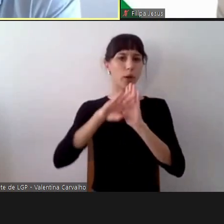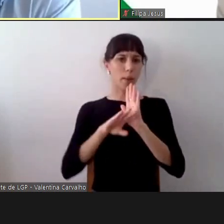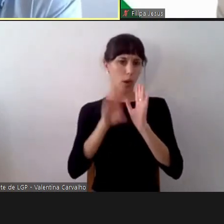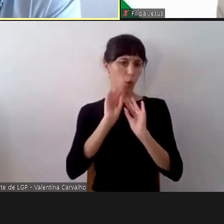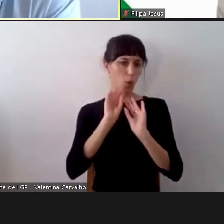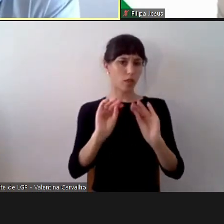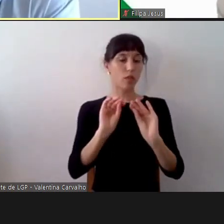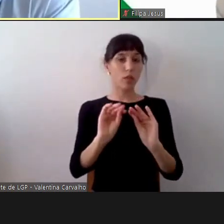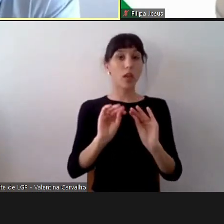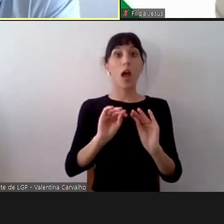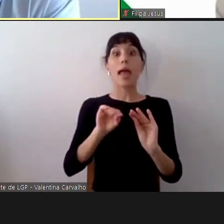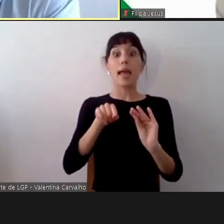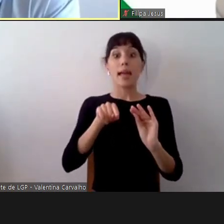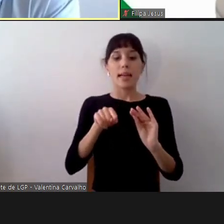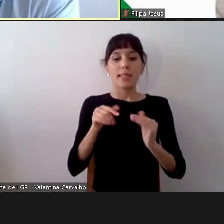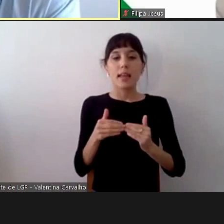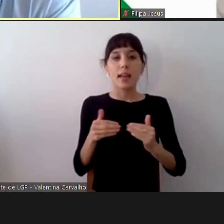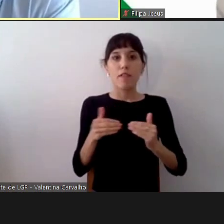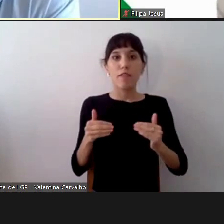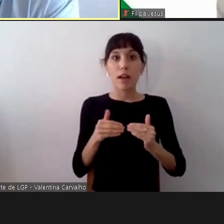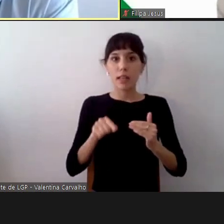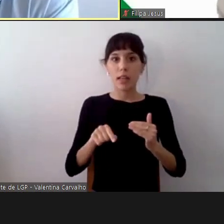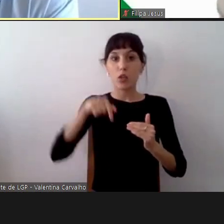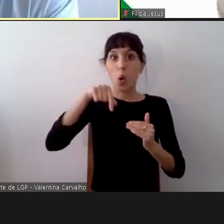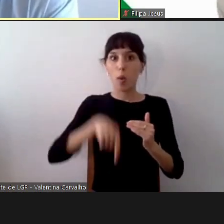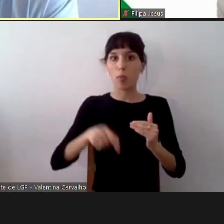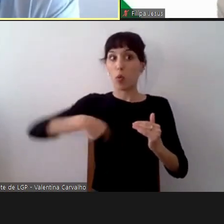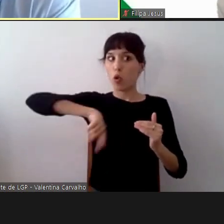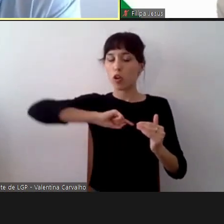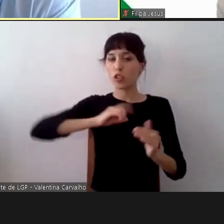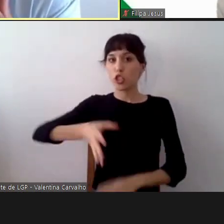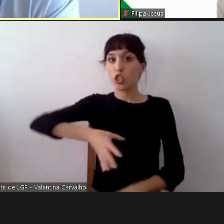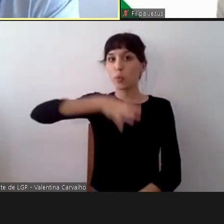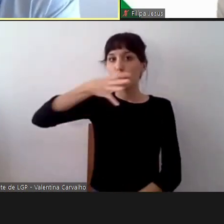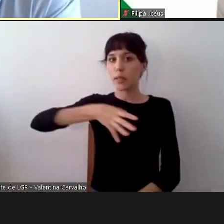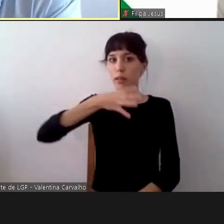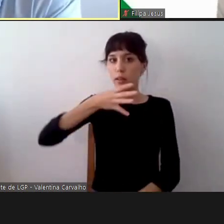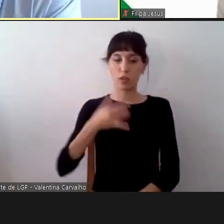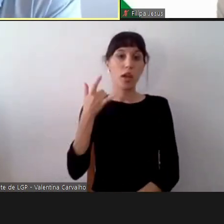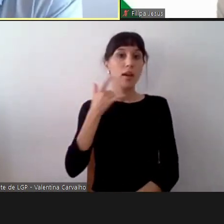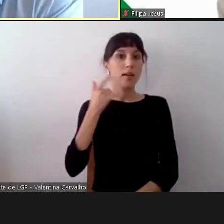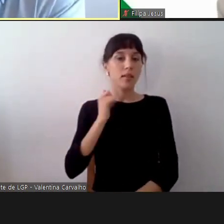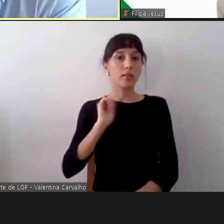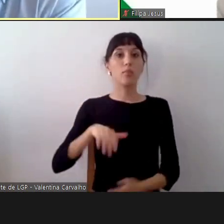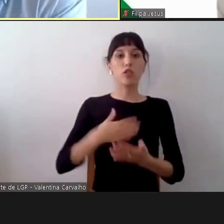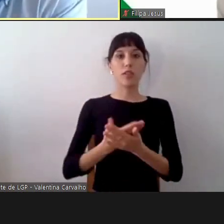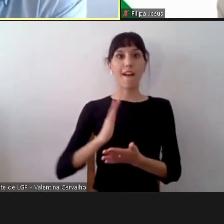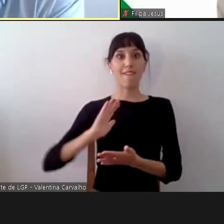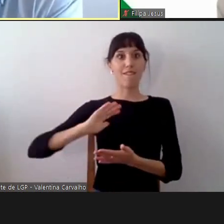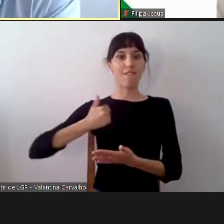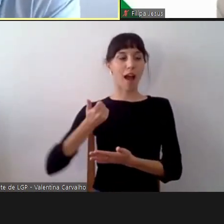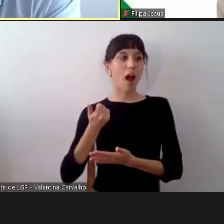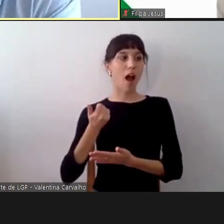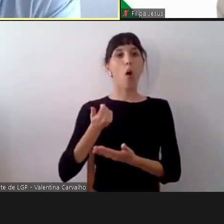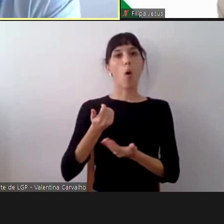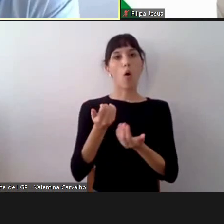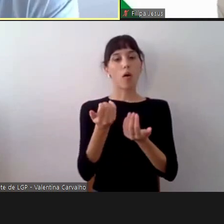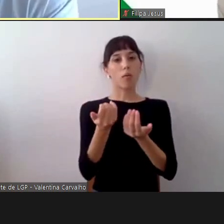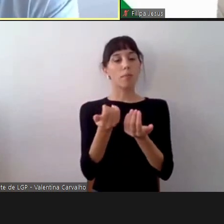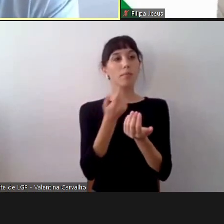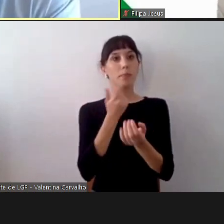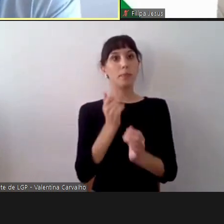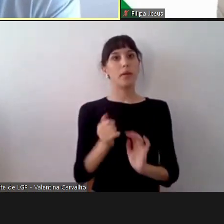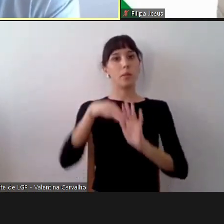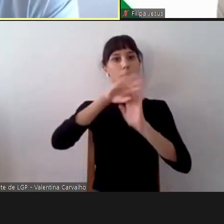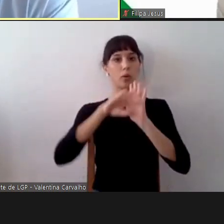momento também ele crítico, na medida em que é o momento em que nós explicamos, procuramos de alguma forma transformar ou passar a mensagem que este programa,